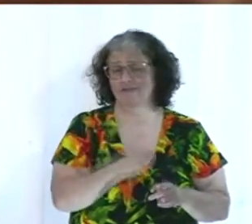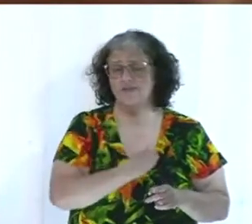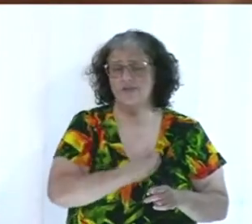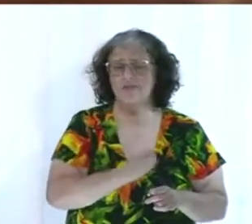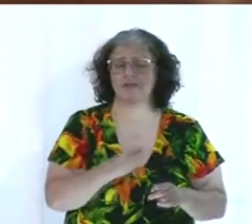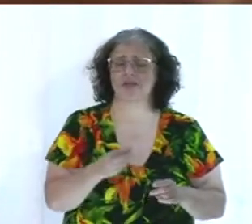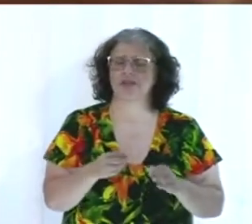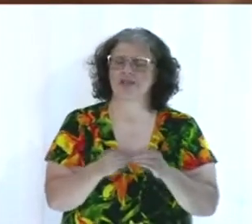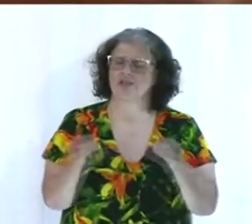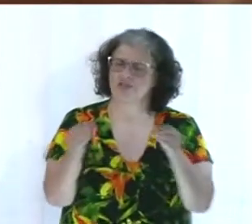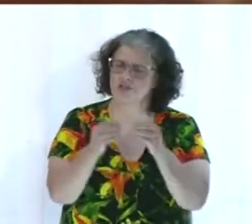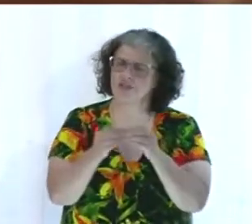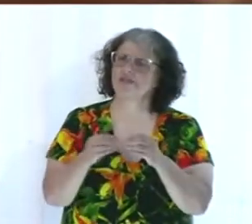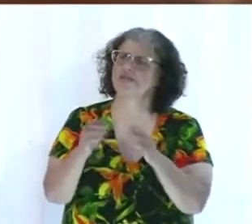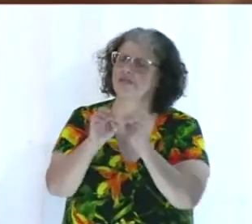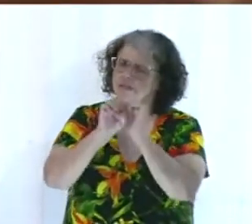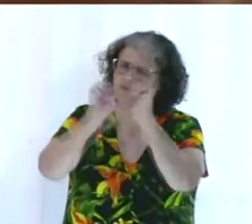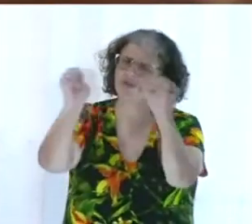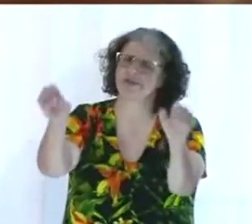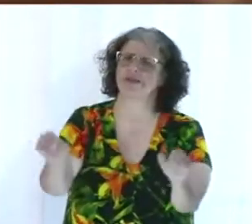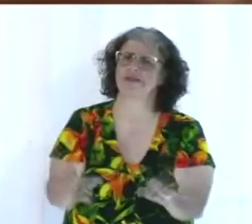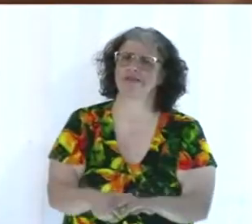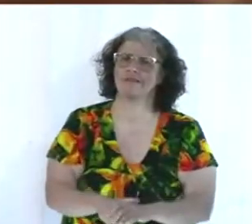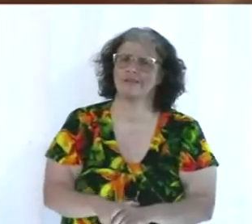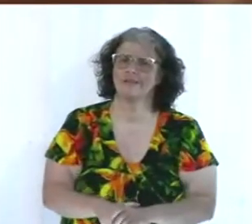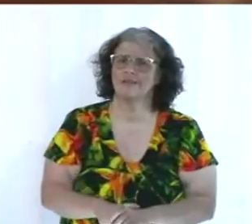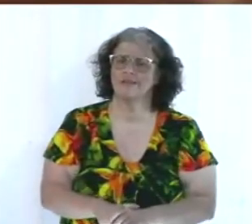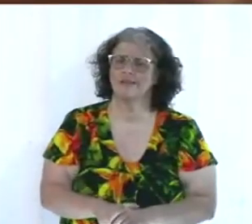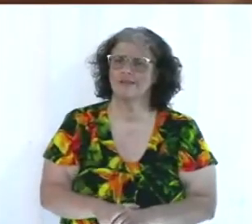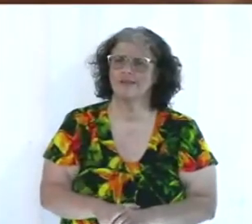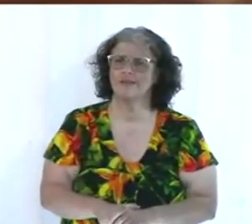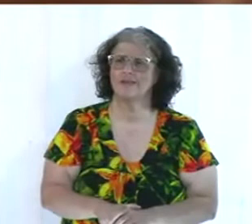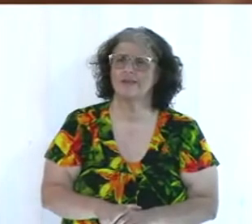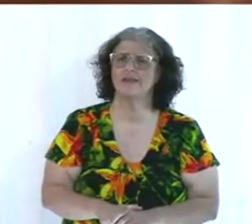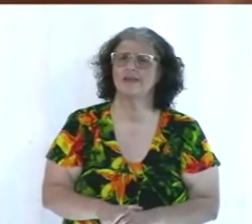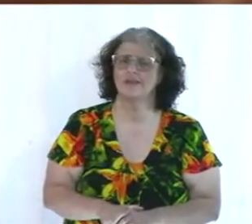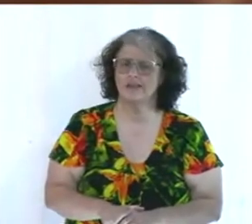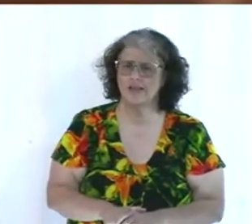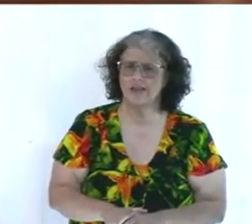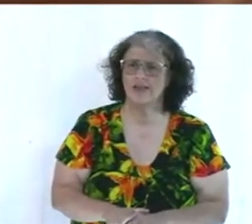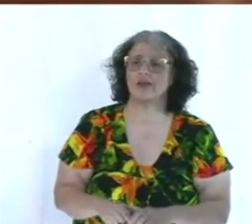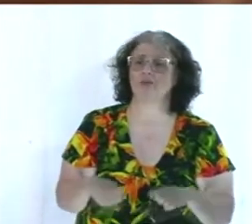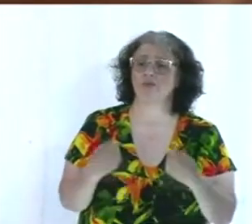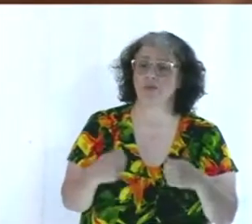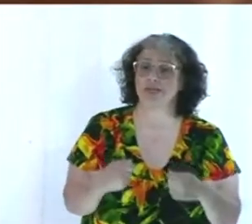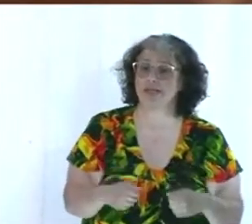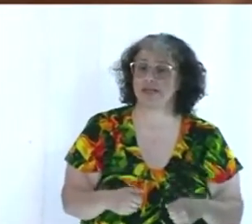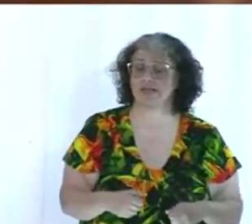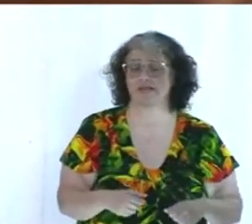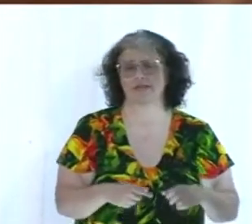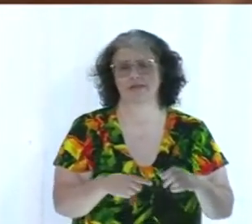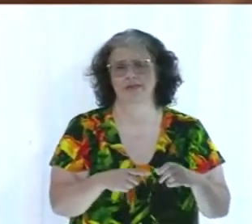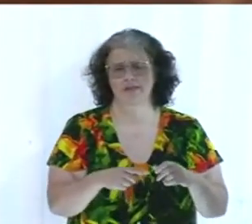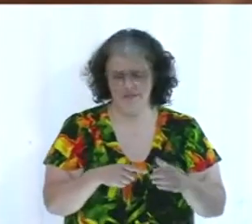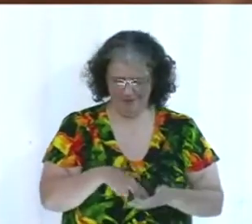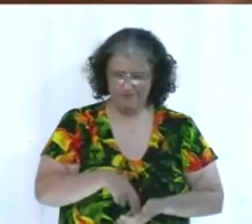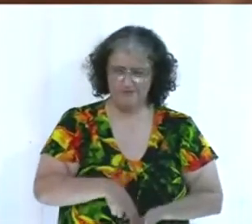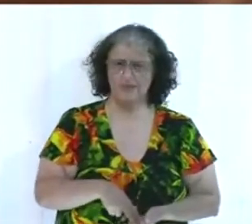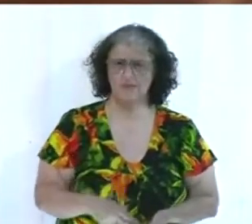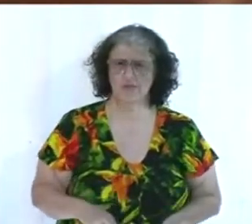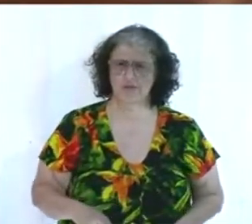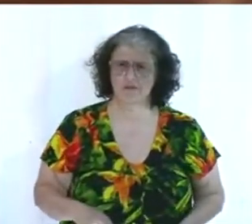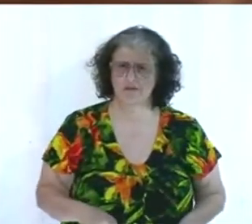então, sofrendo essa perturbação, sofrendo essa pressão da parte dos judaizantes, estão mudando de forma